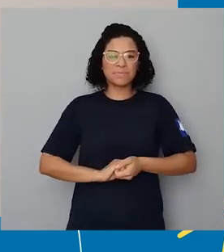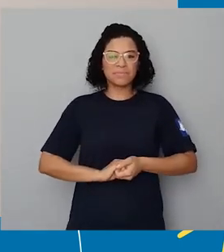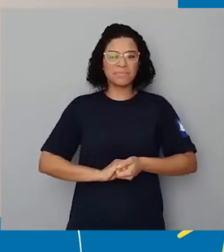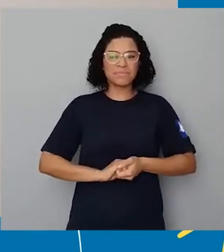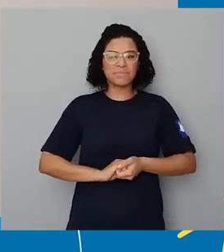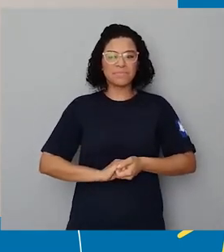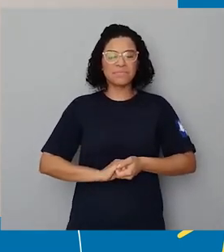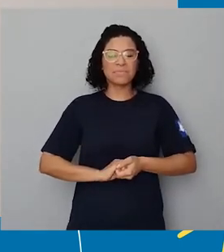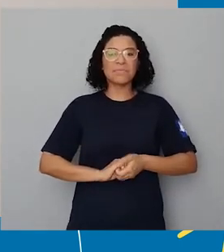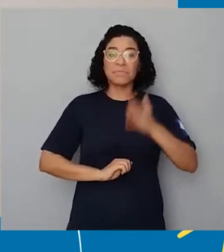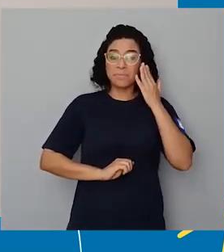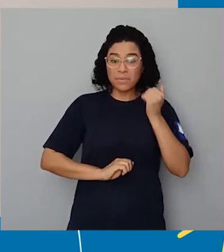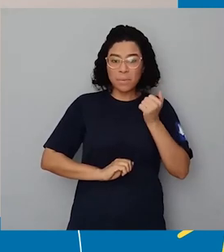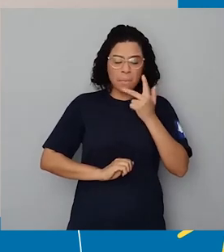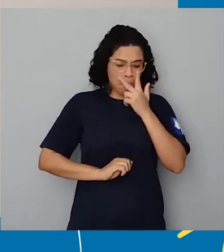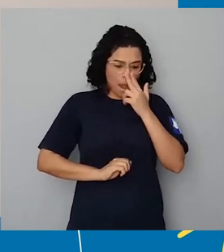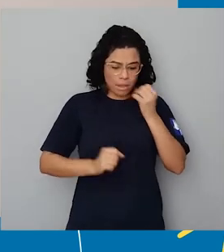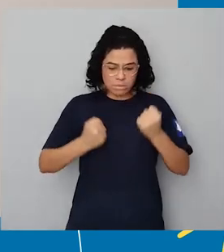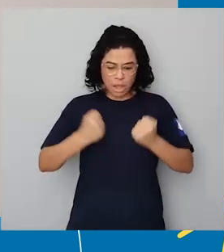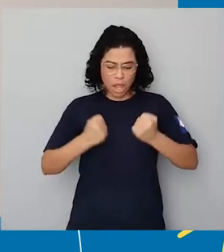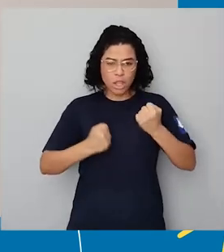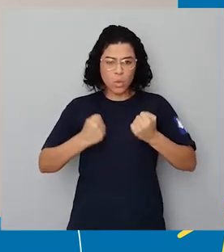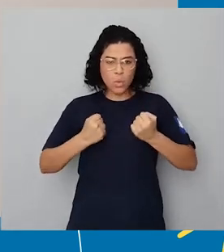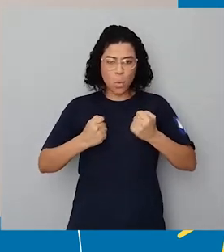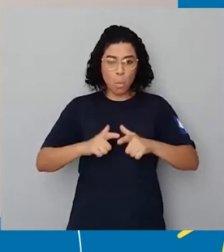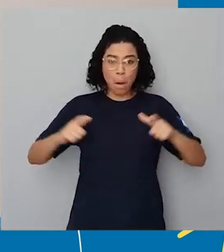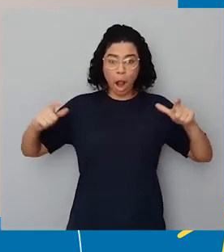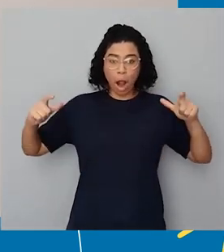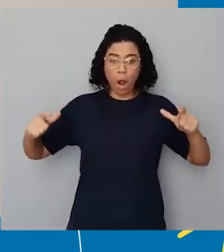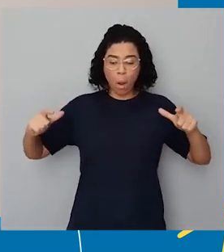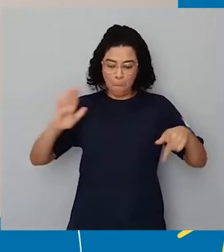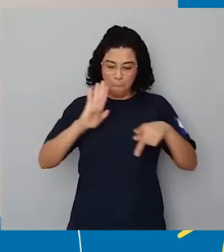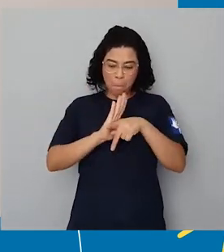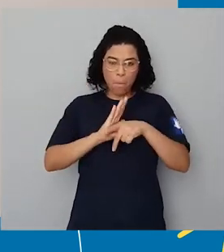Andar de rolimã, que é um carrinho que a gente anda quando é um pouquinho maior.